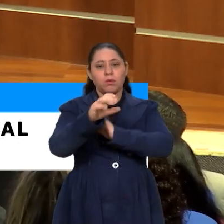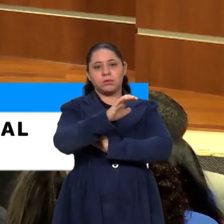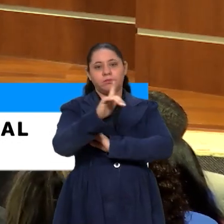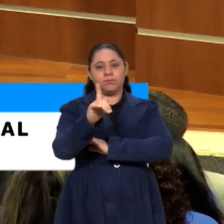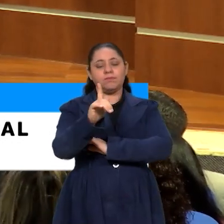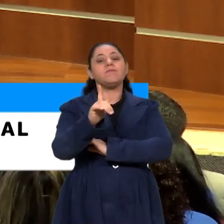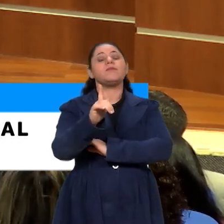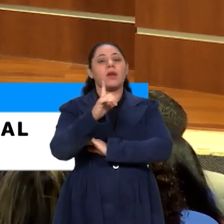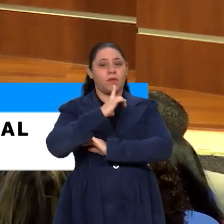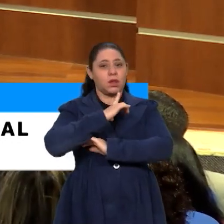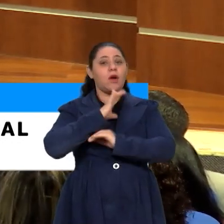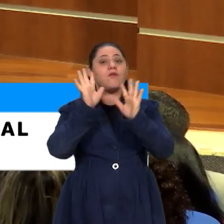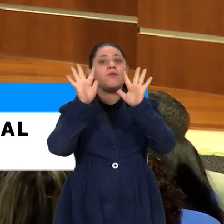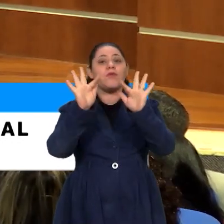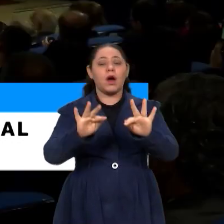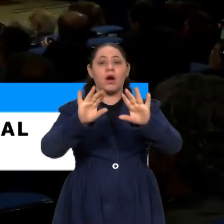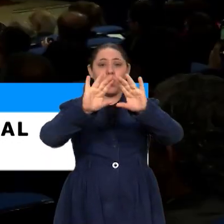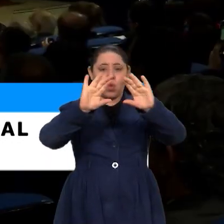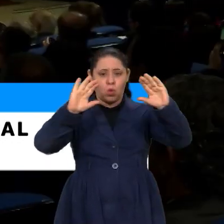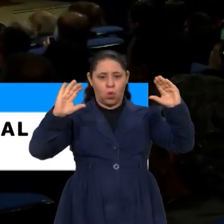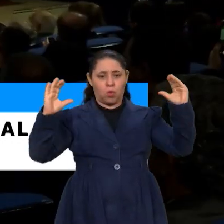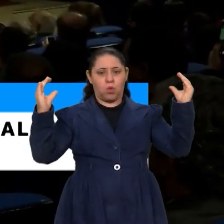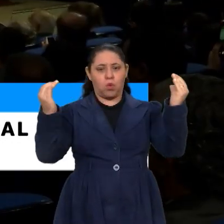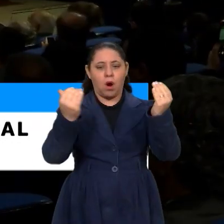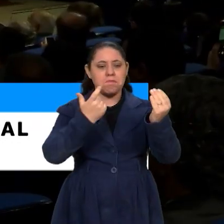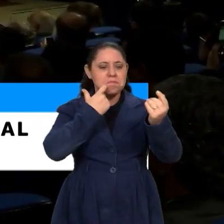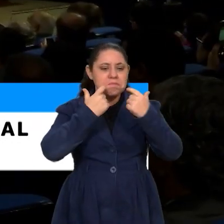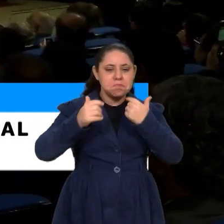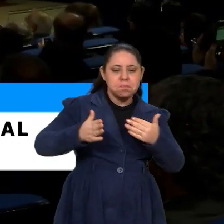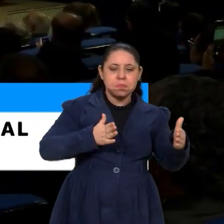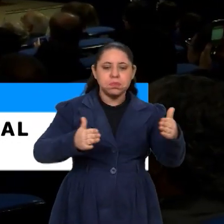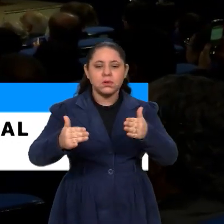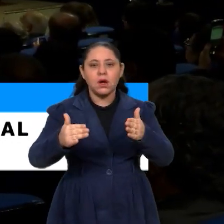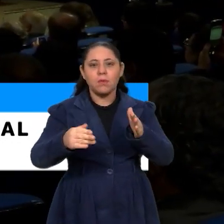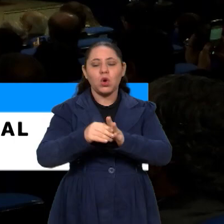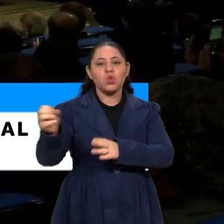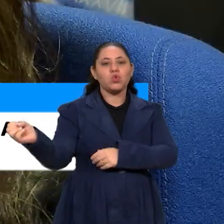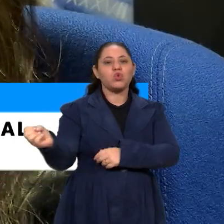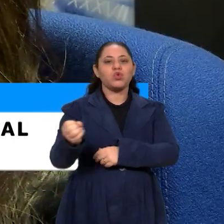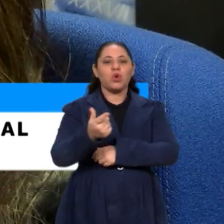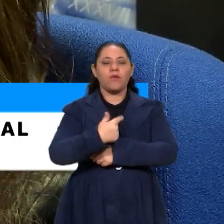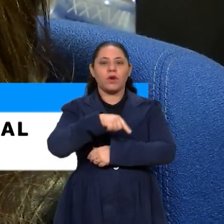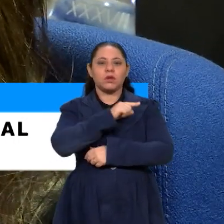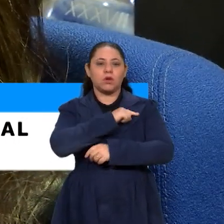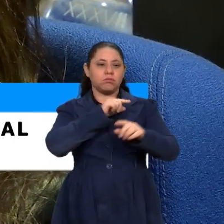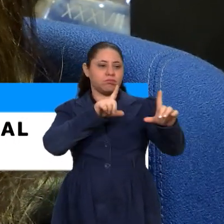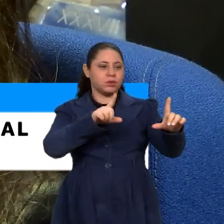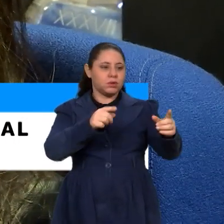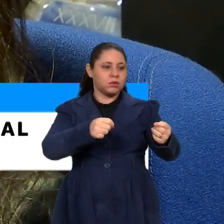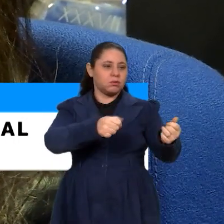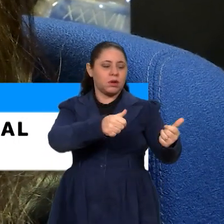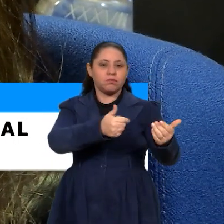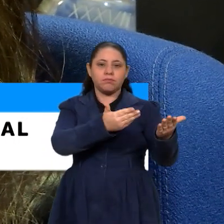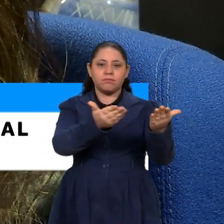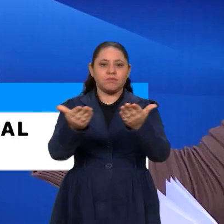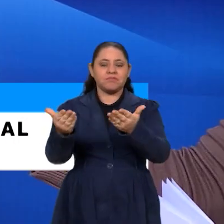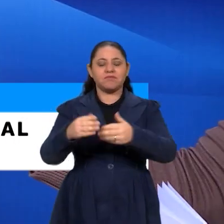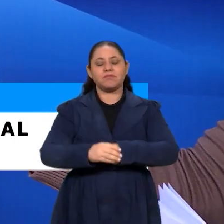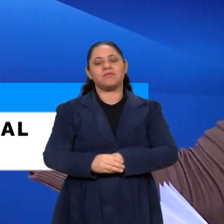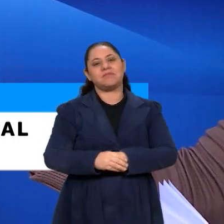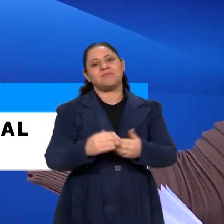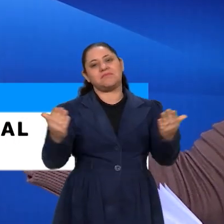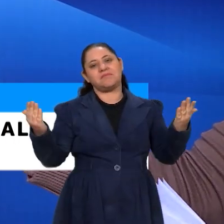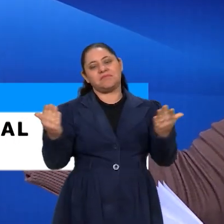de Contas em Campo Grande e terá o encerramento no Bioparque Pantanal, com nova eleição e entrega de diplomas. Hoje dá